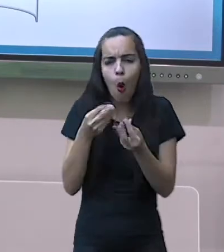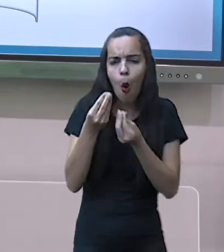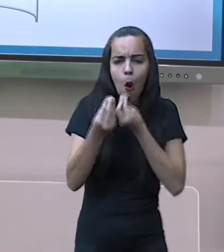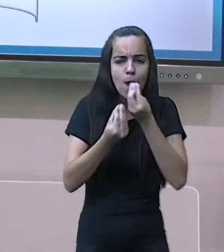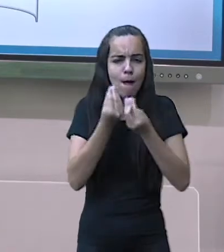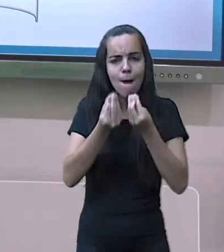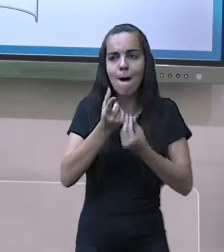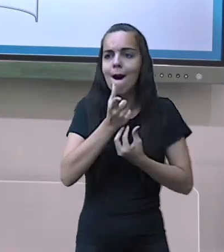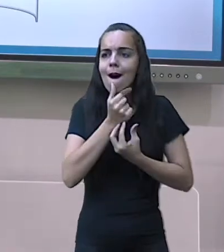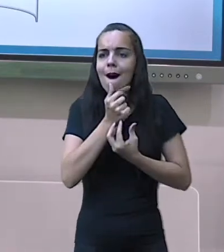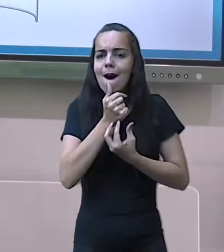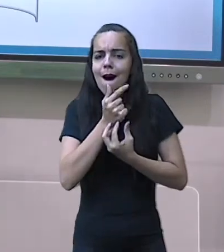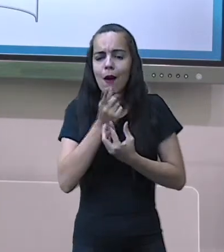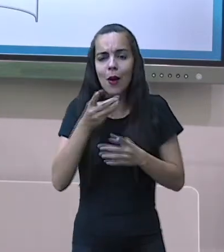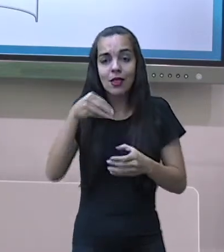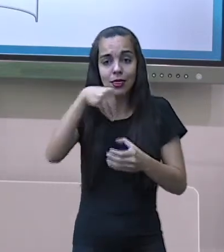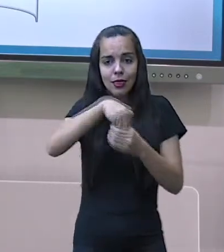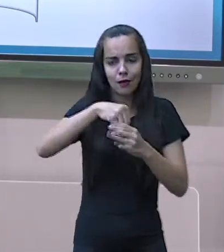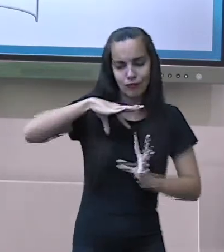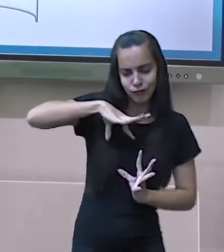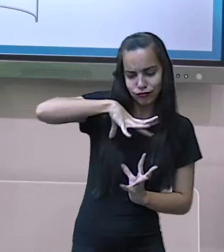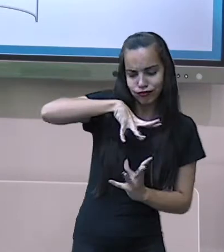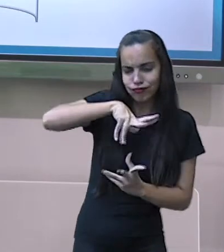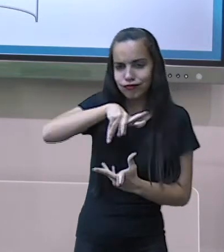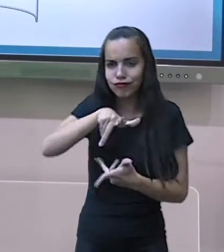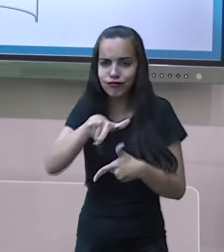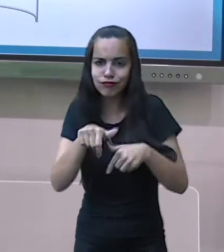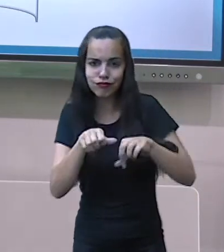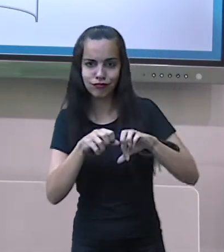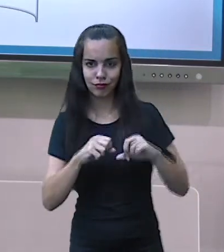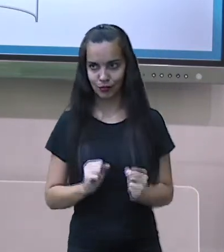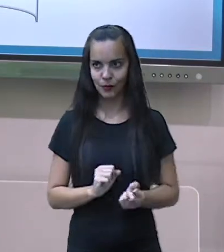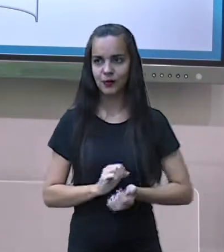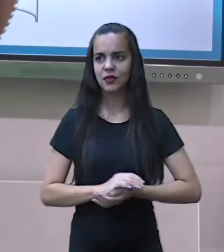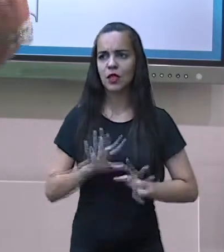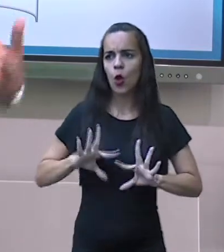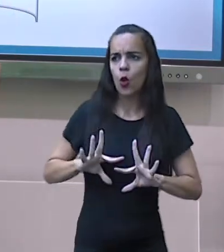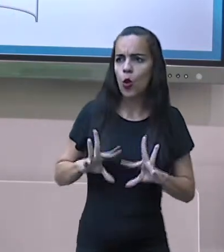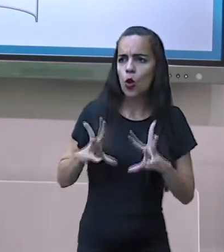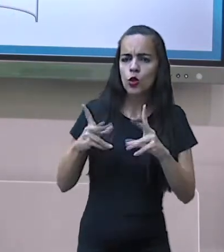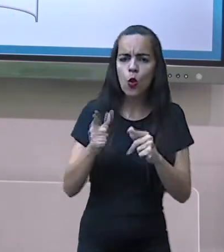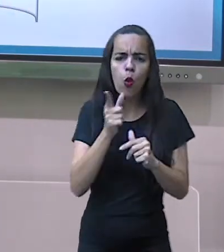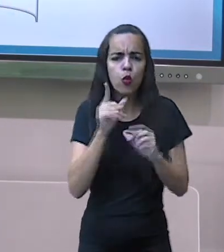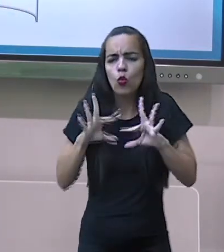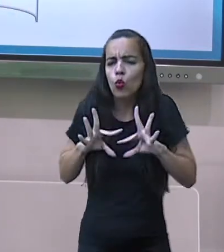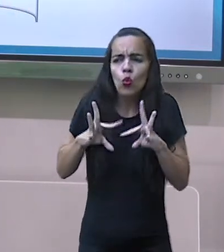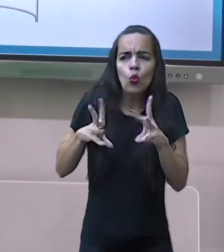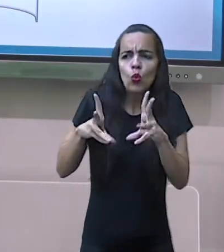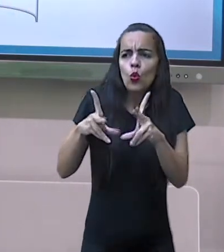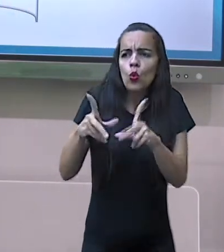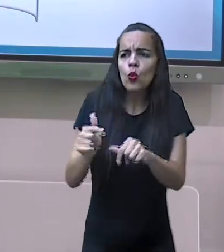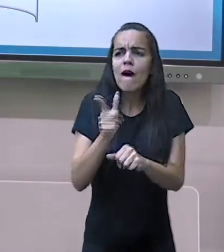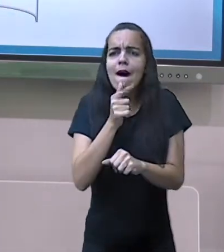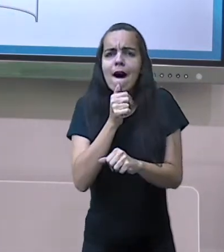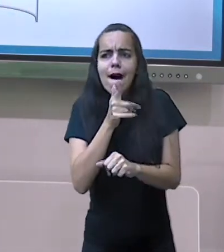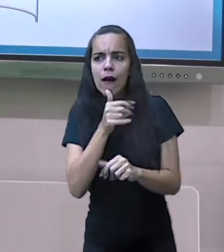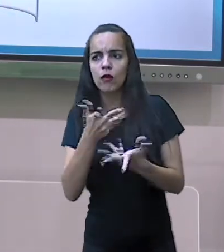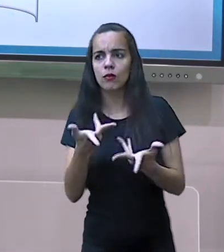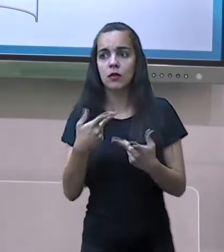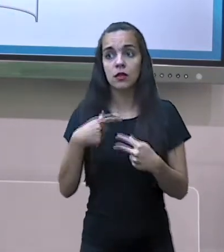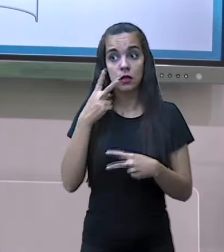as águas do planeta Terra. Todas as águas que nós vemos